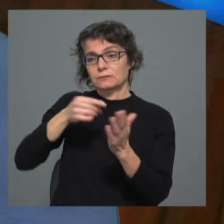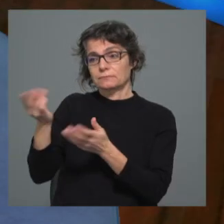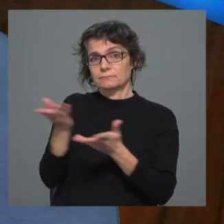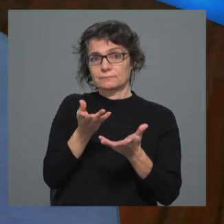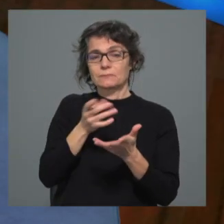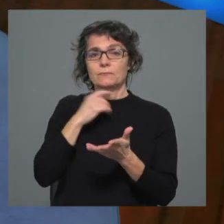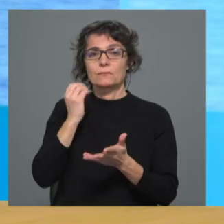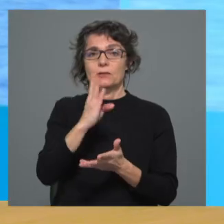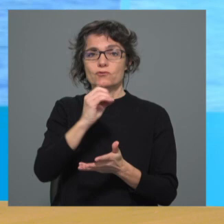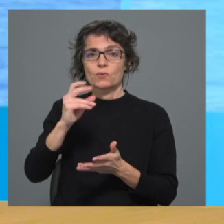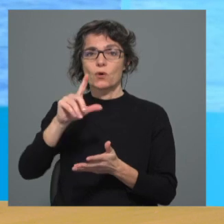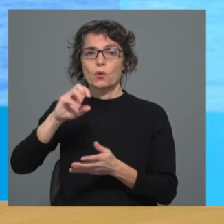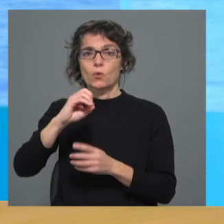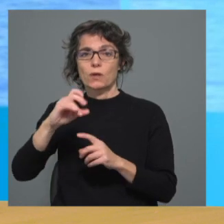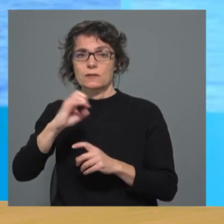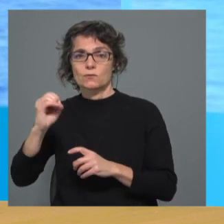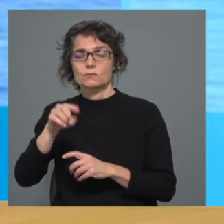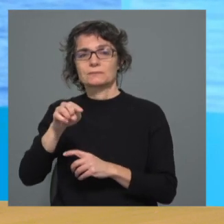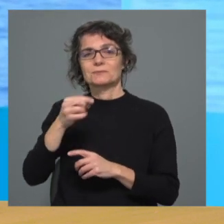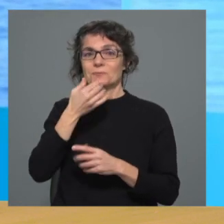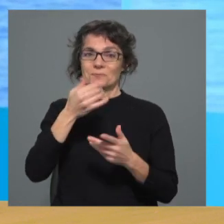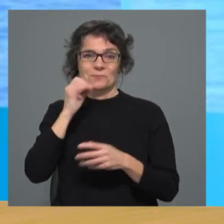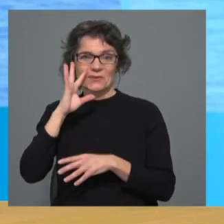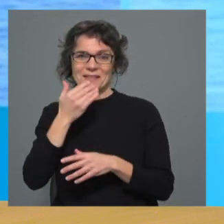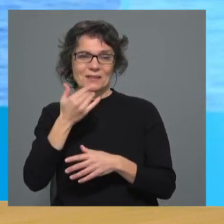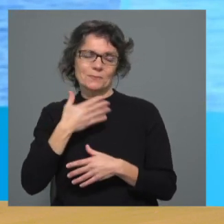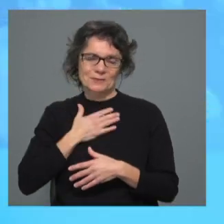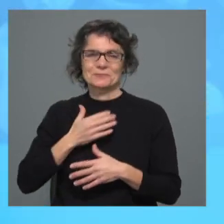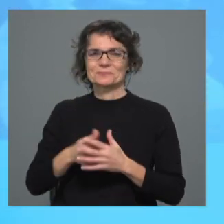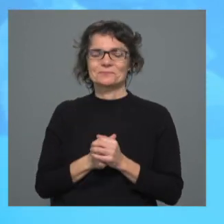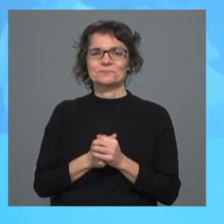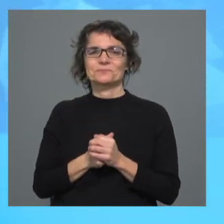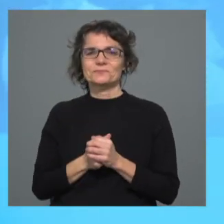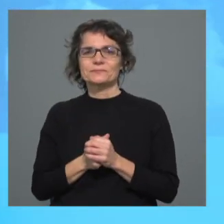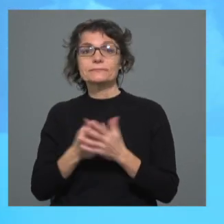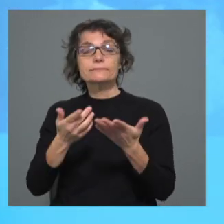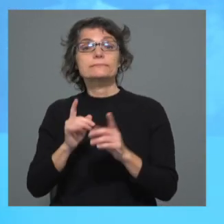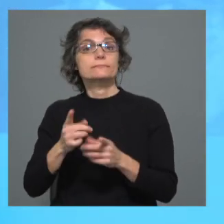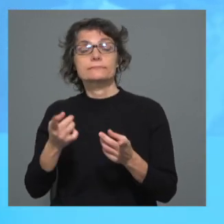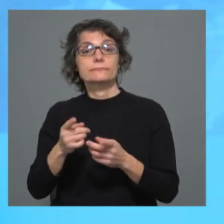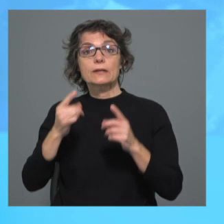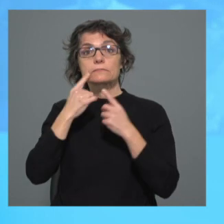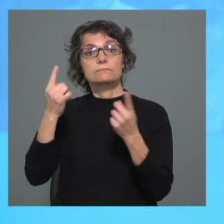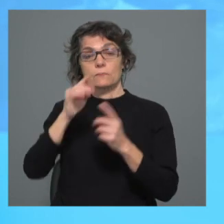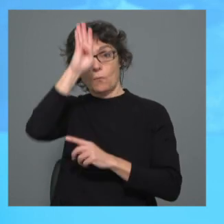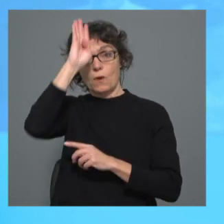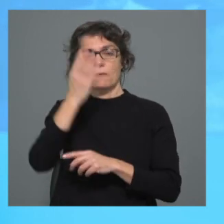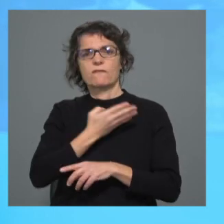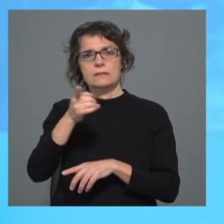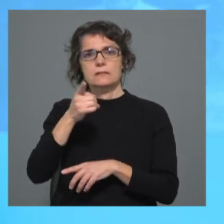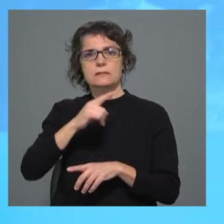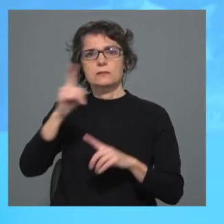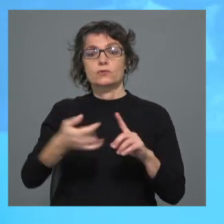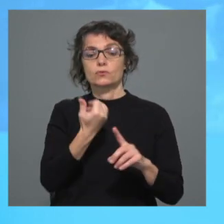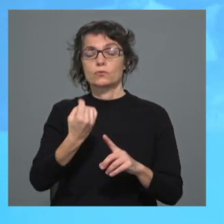Padre João Lourenço. Cumprimento, muito boa tarde. Obrigado, bom dia. Obrigado, Padre João, por estar connosco. E começamos por esta iniciativa do Papa, lançada em